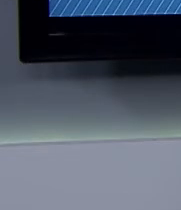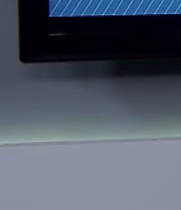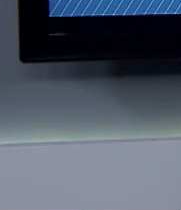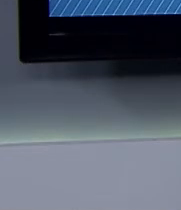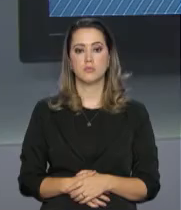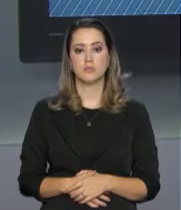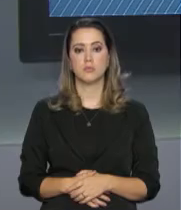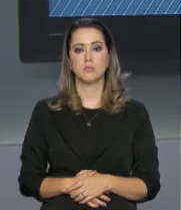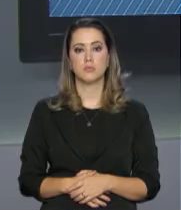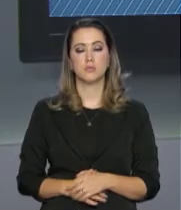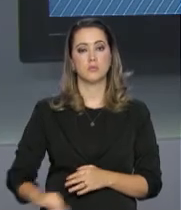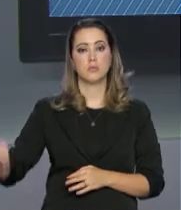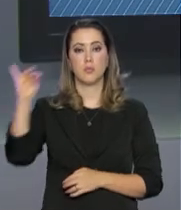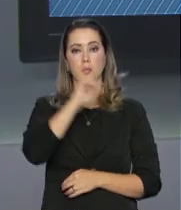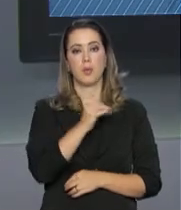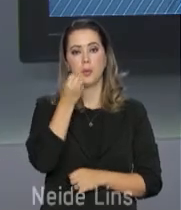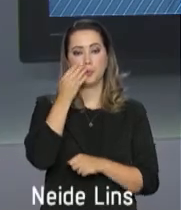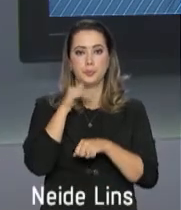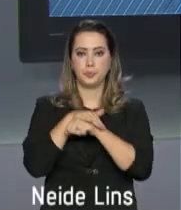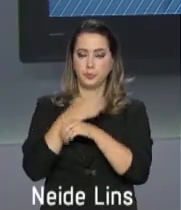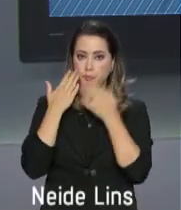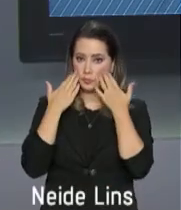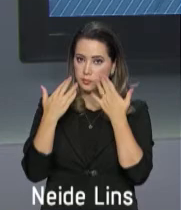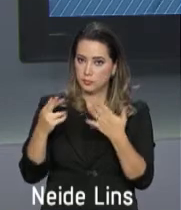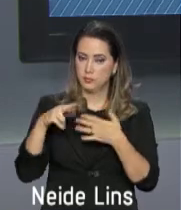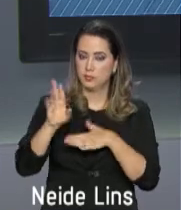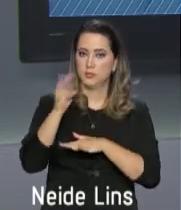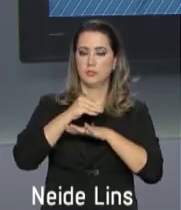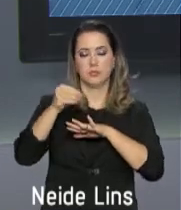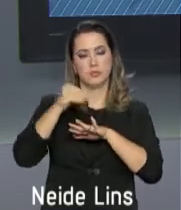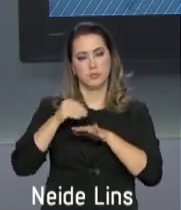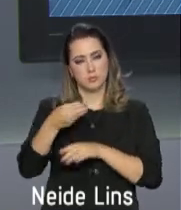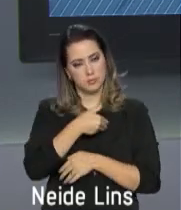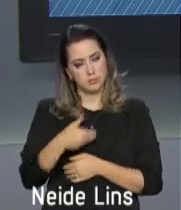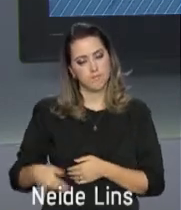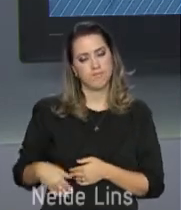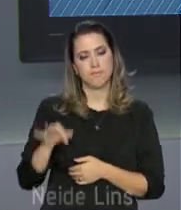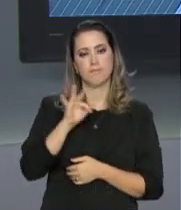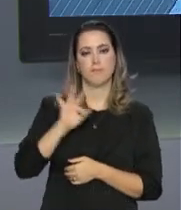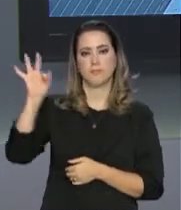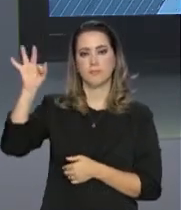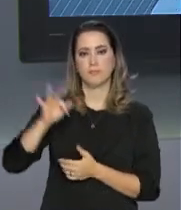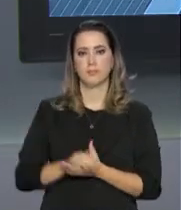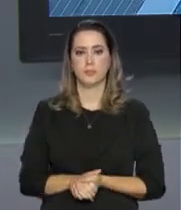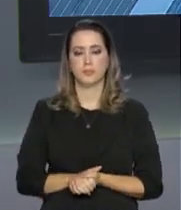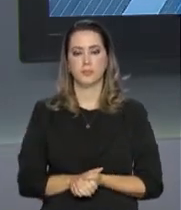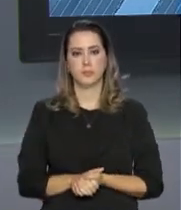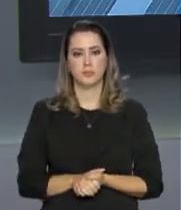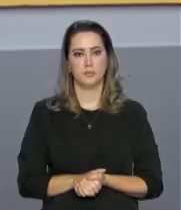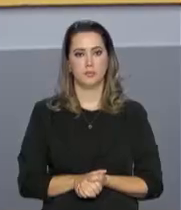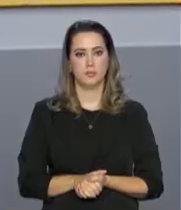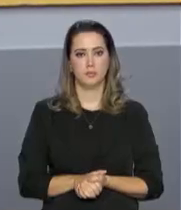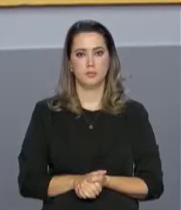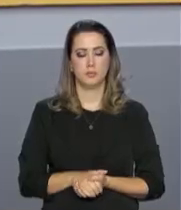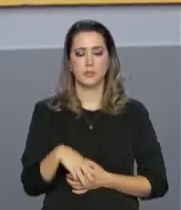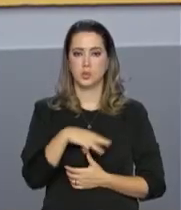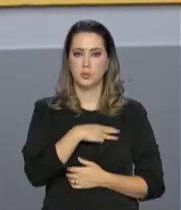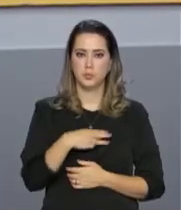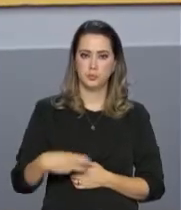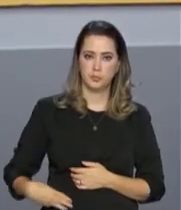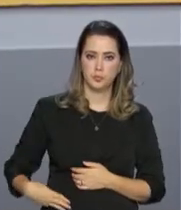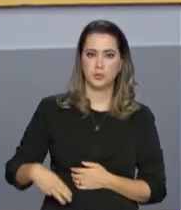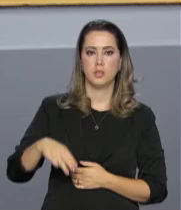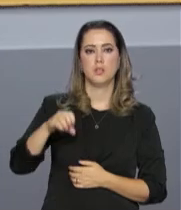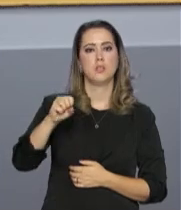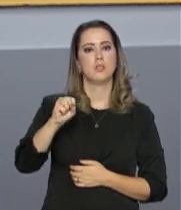olá boa noite no ar mais uma edição do repórter nbr com as notícias do governo federal o ministro da